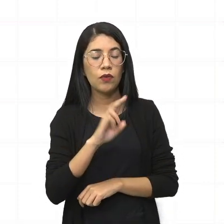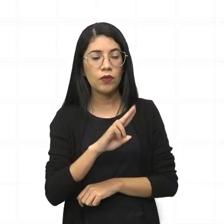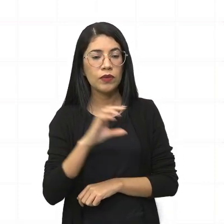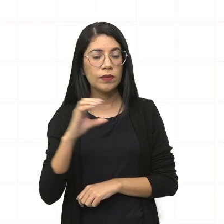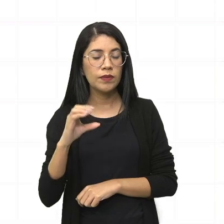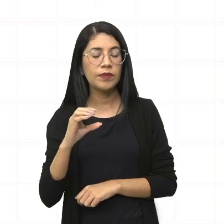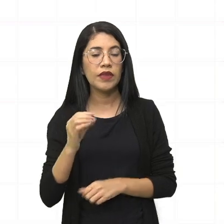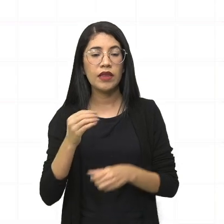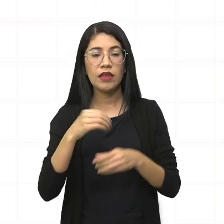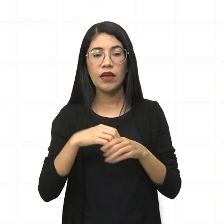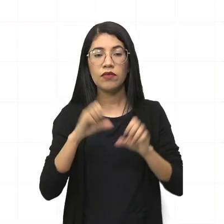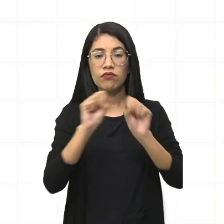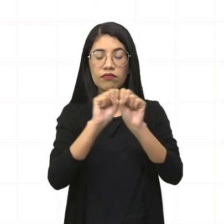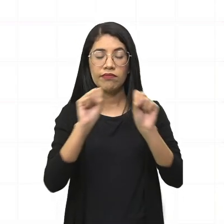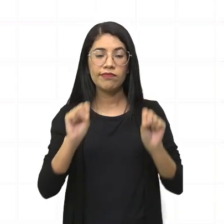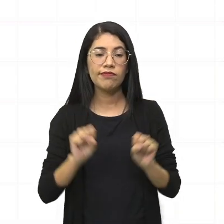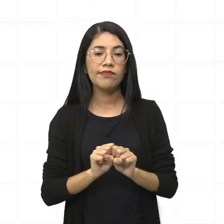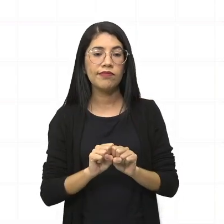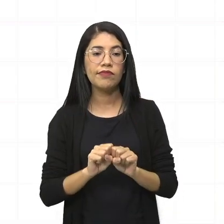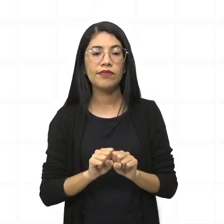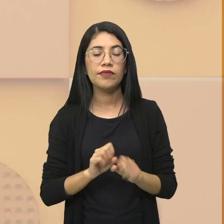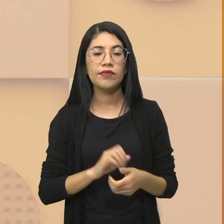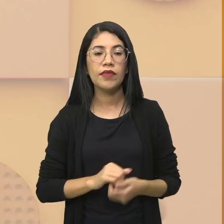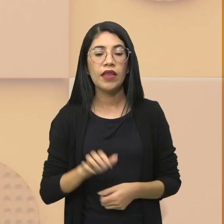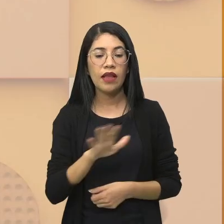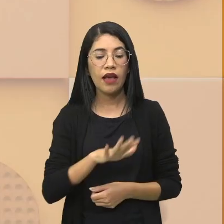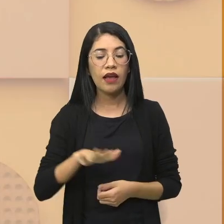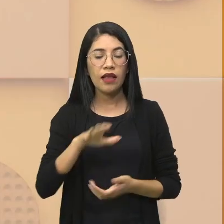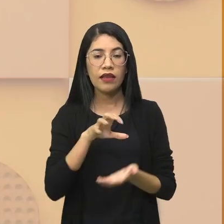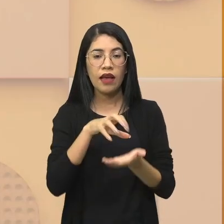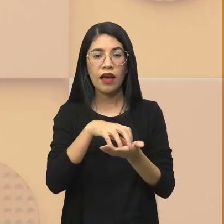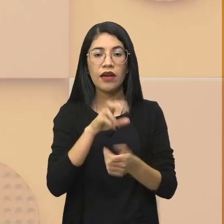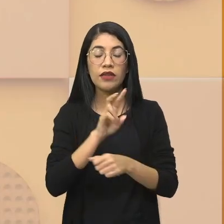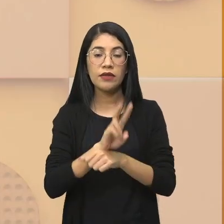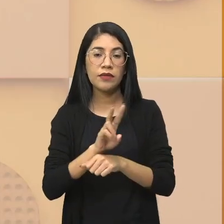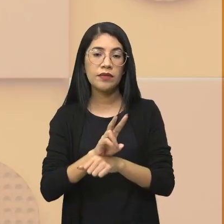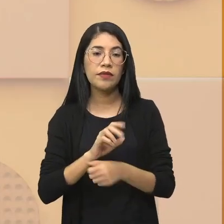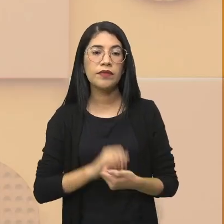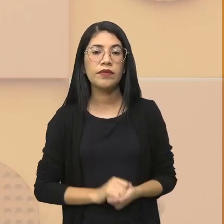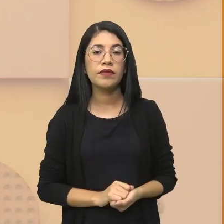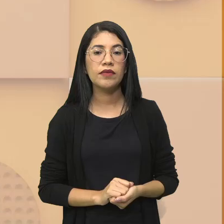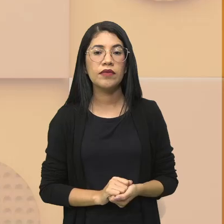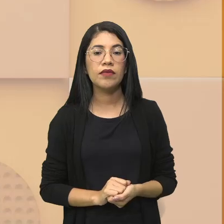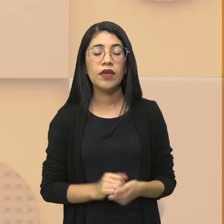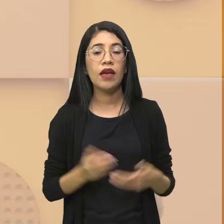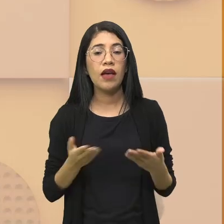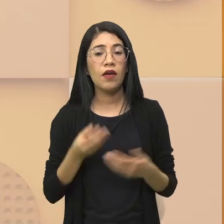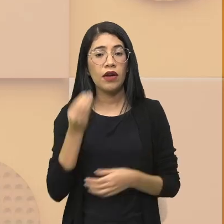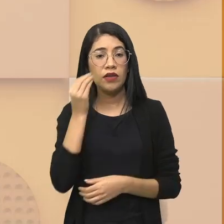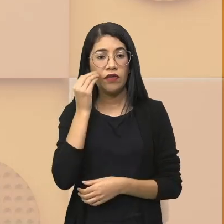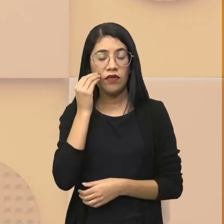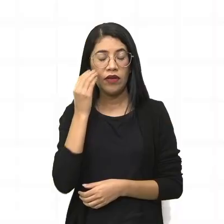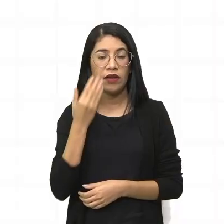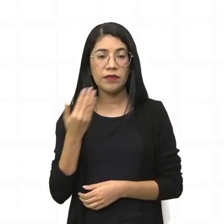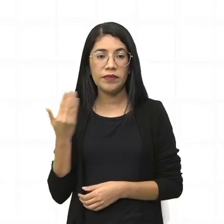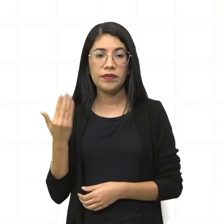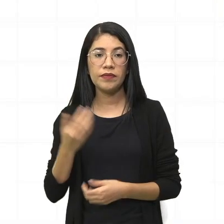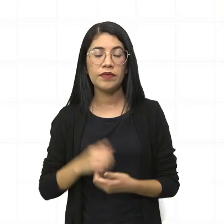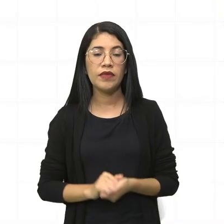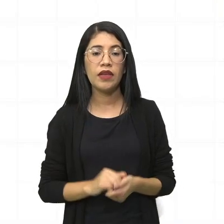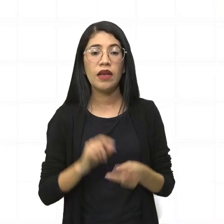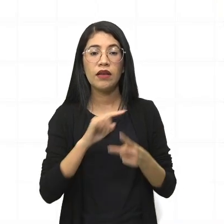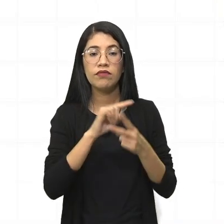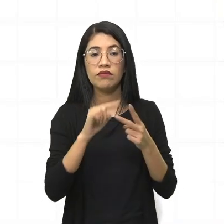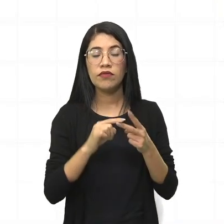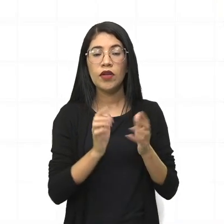conservação dentro do sistema de unidades de conservação. E a gente vai dar uma olhada aí na próxima tela as